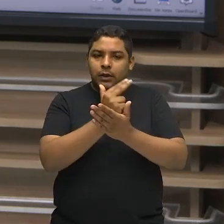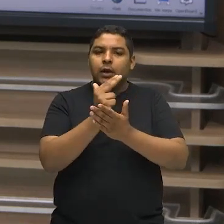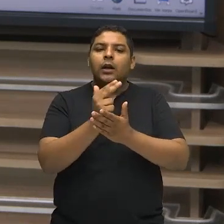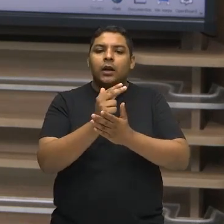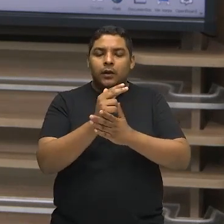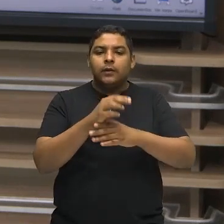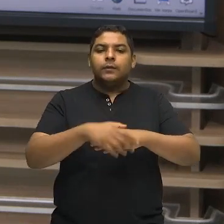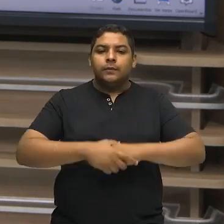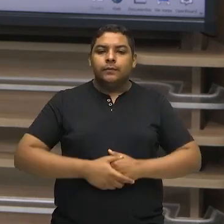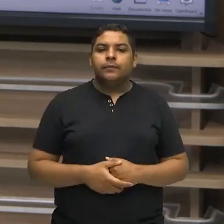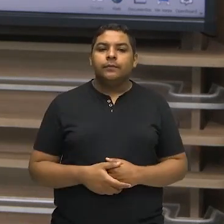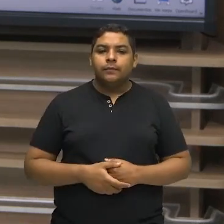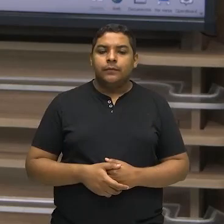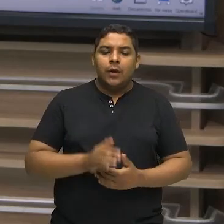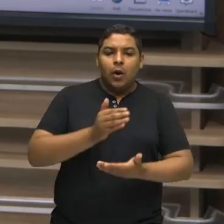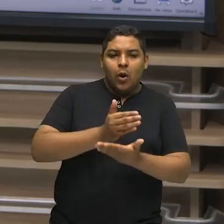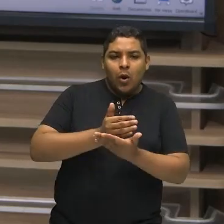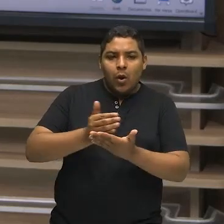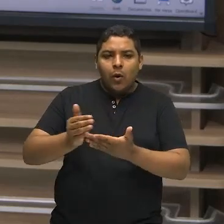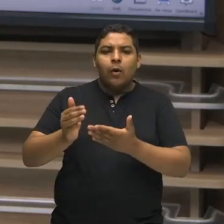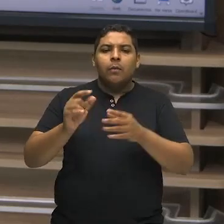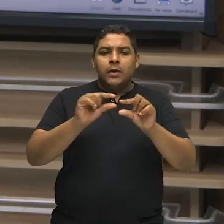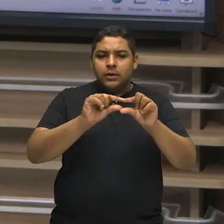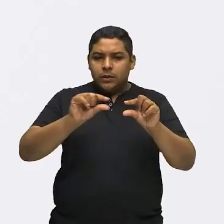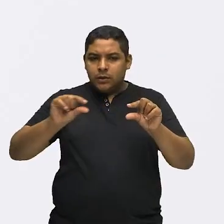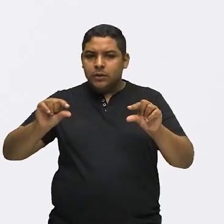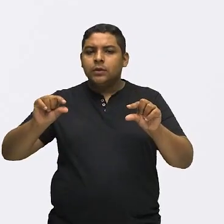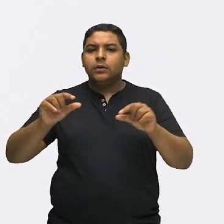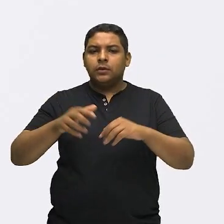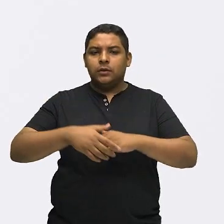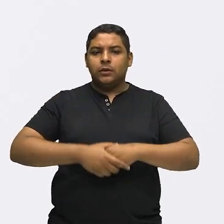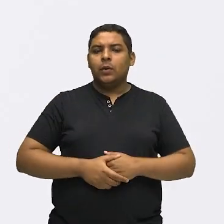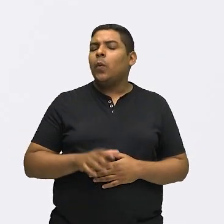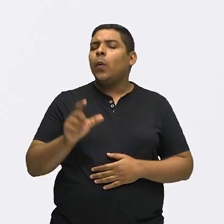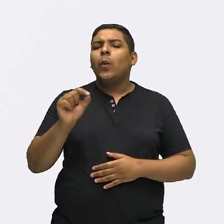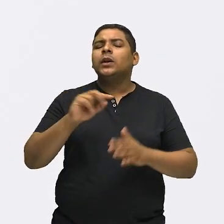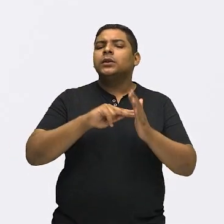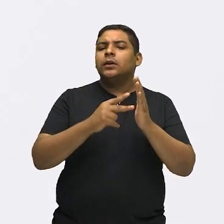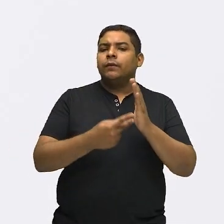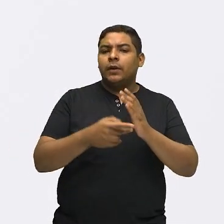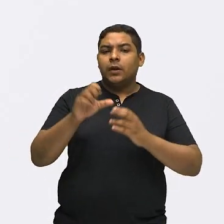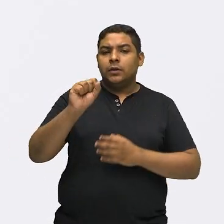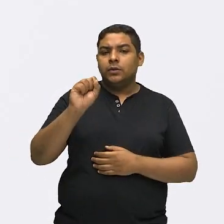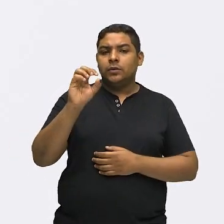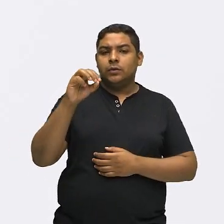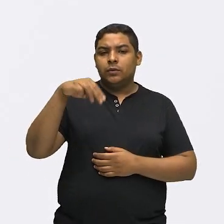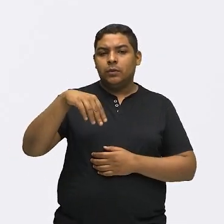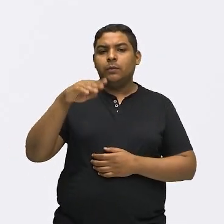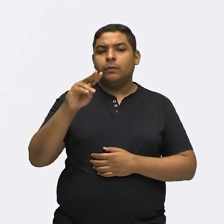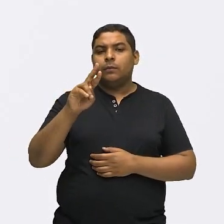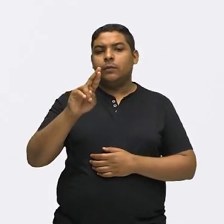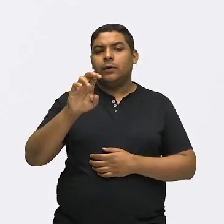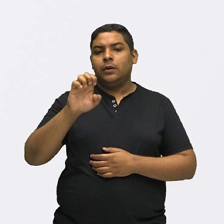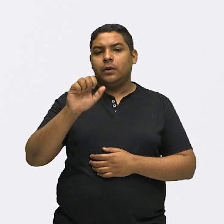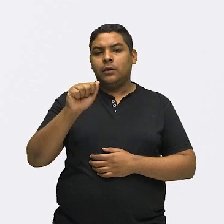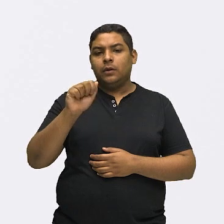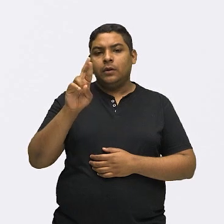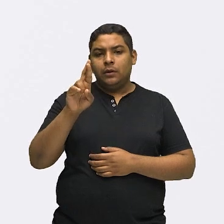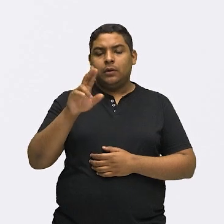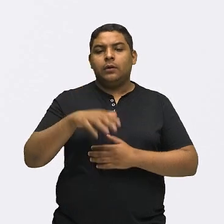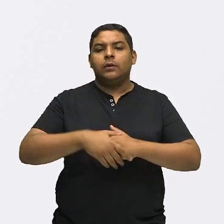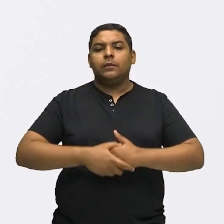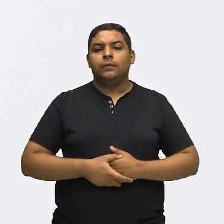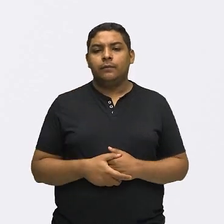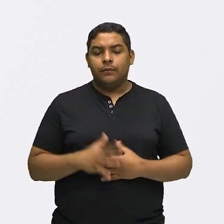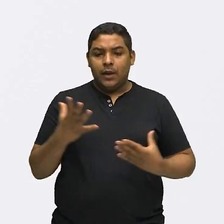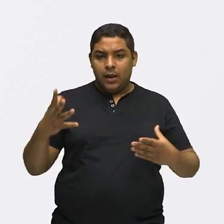isso? Agora, o que é sombrear? Sombrear é preencher o espaço interno, dando a